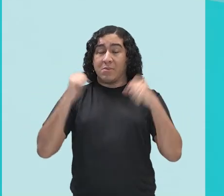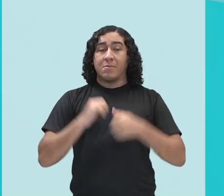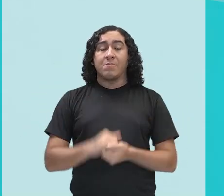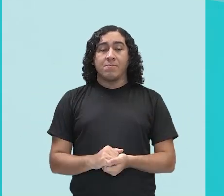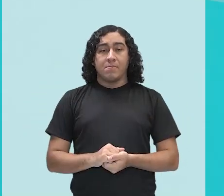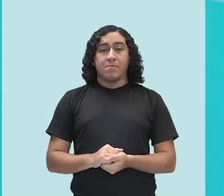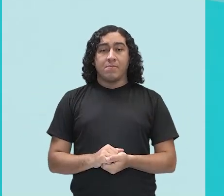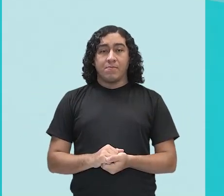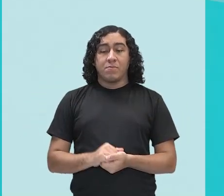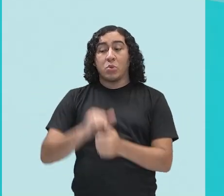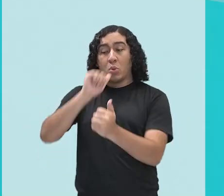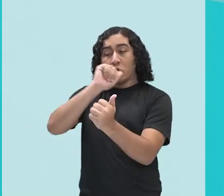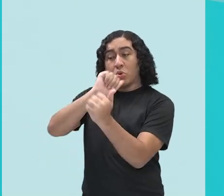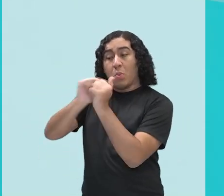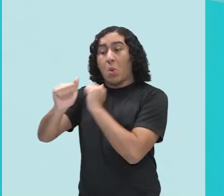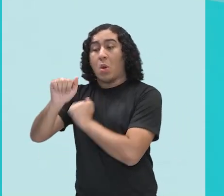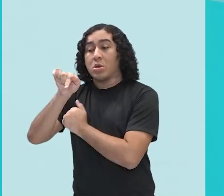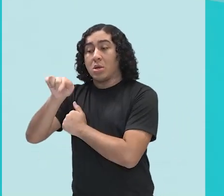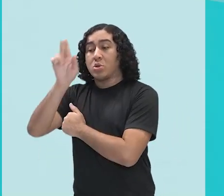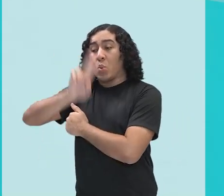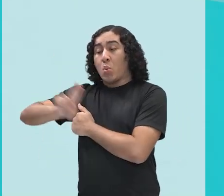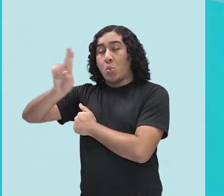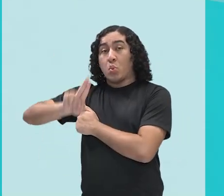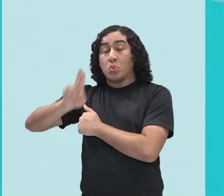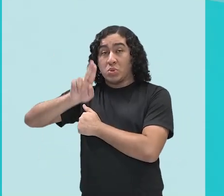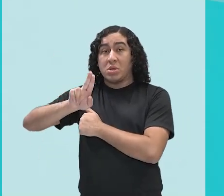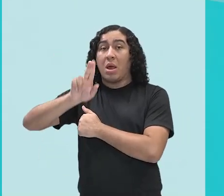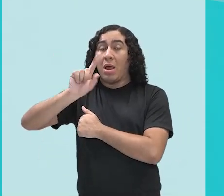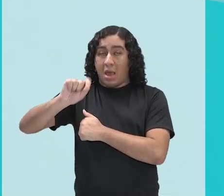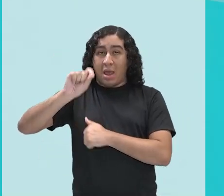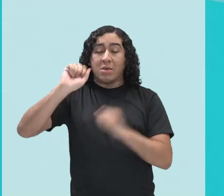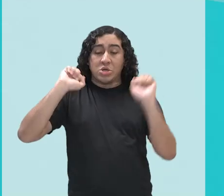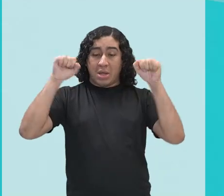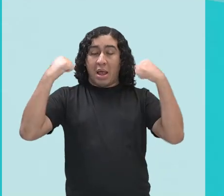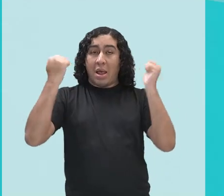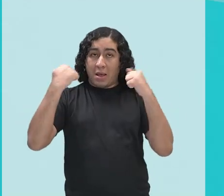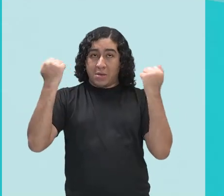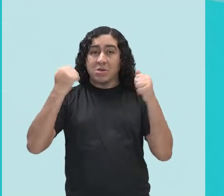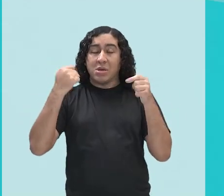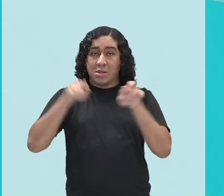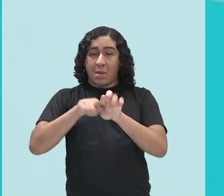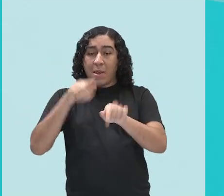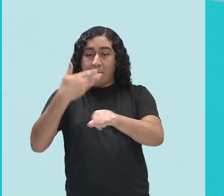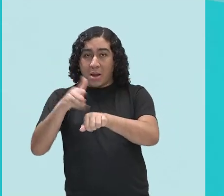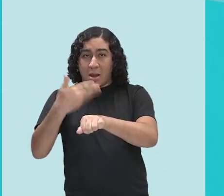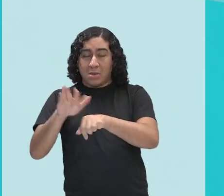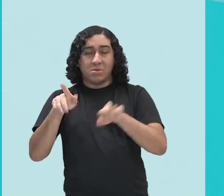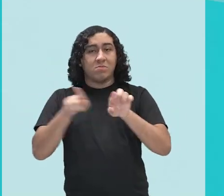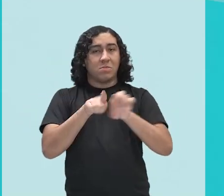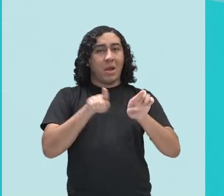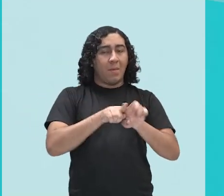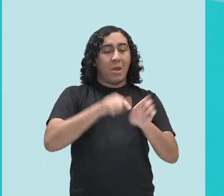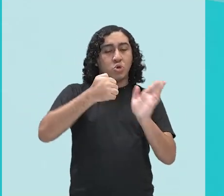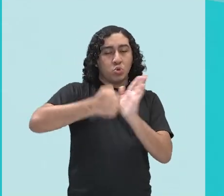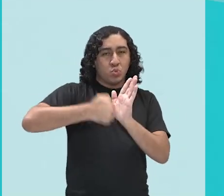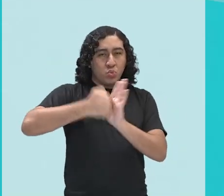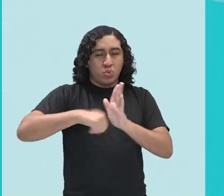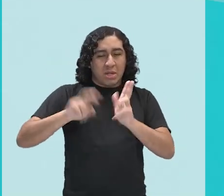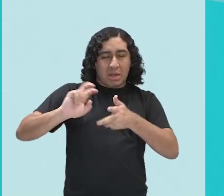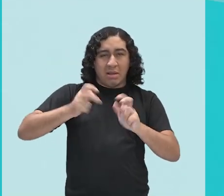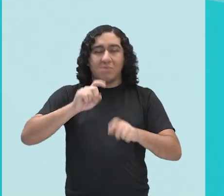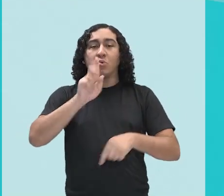Os esportes utilizam ginástica para treinar os atletas, as lutas utilizam ginástica, as